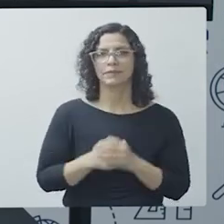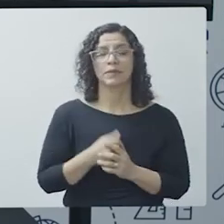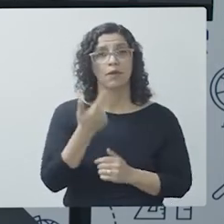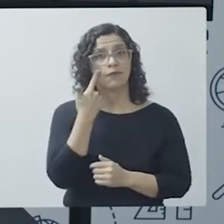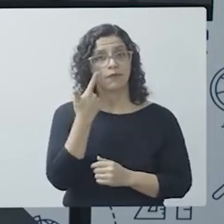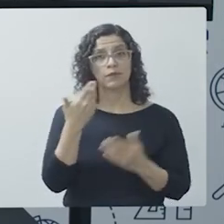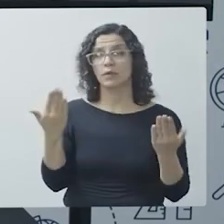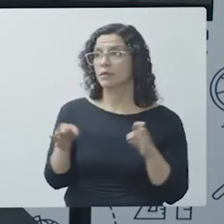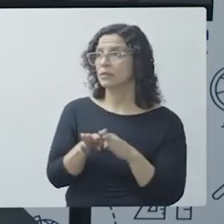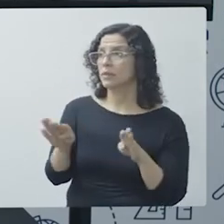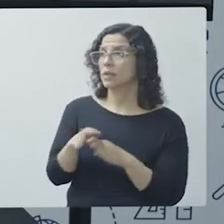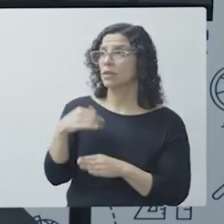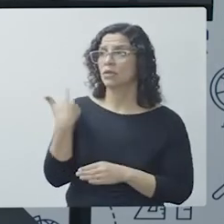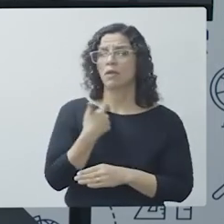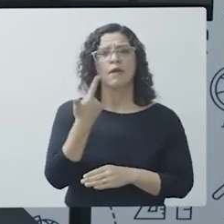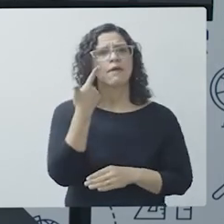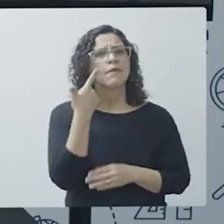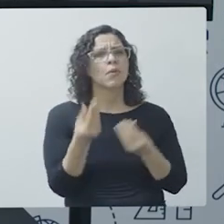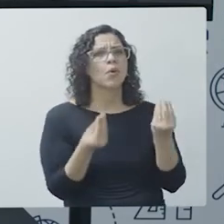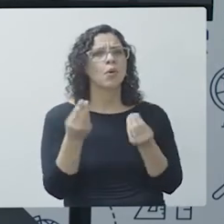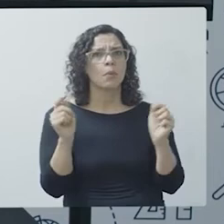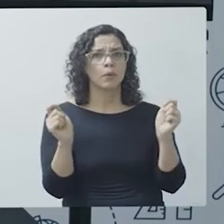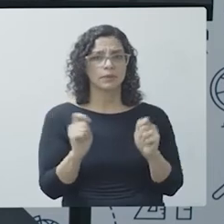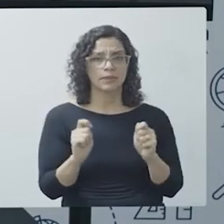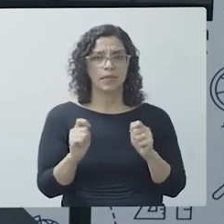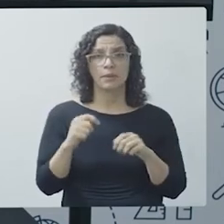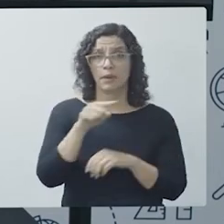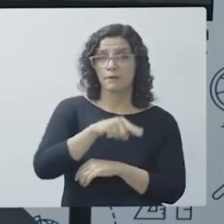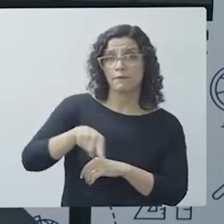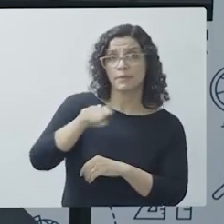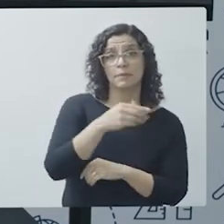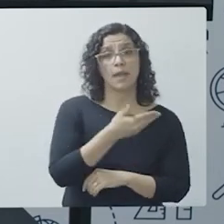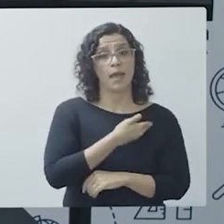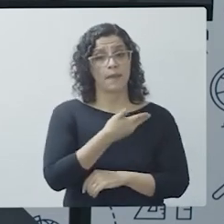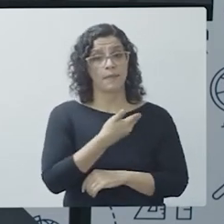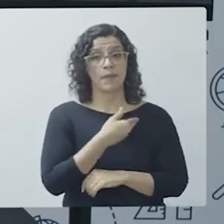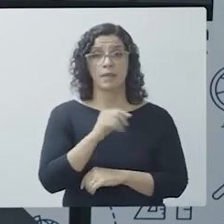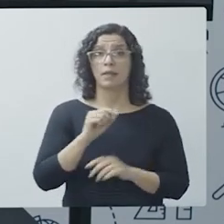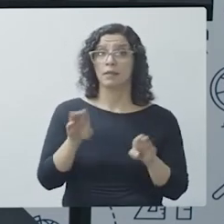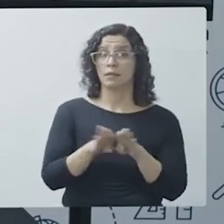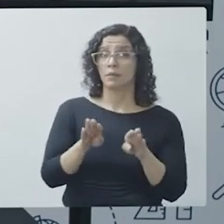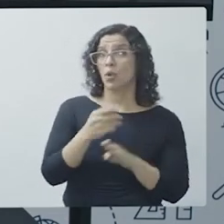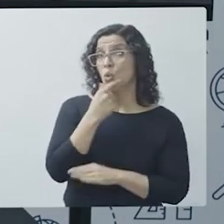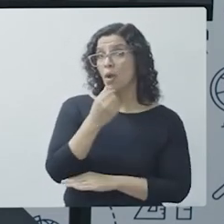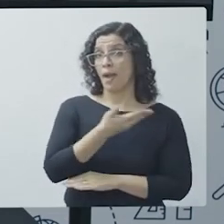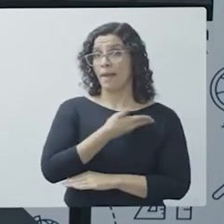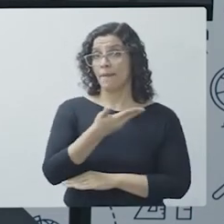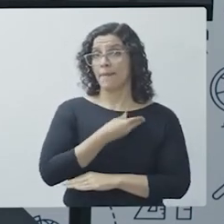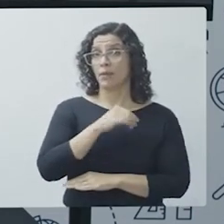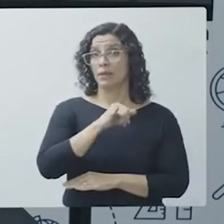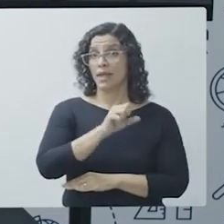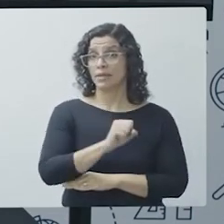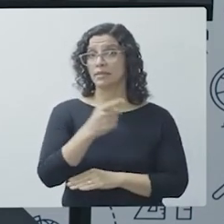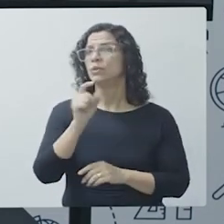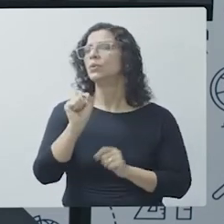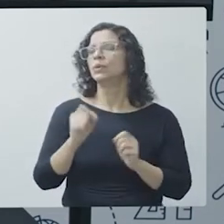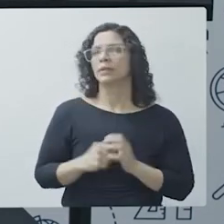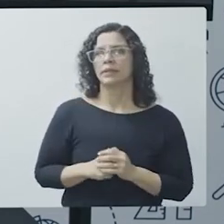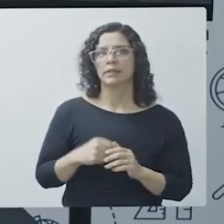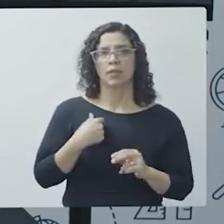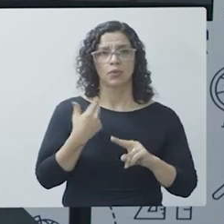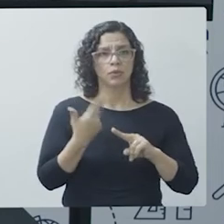gente. Muito bem. Então a opção que eu posso dar para essa amiga, né? Um amigo da